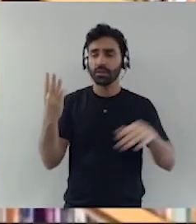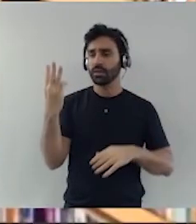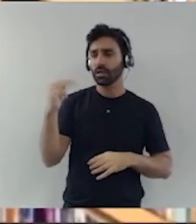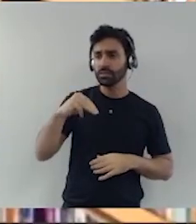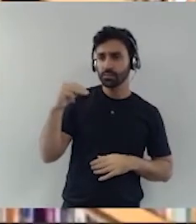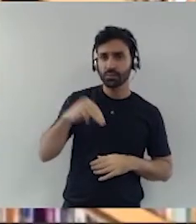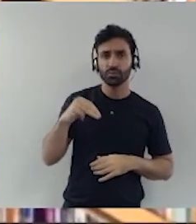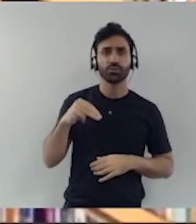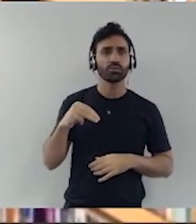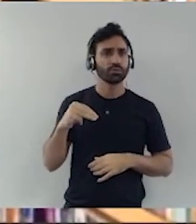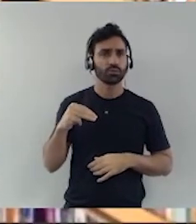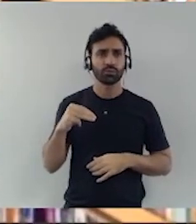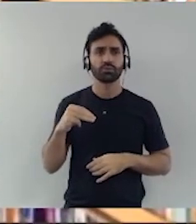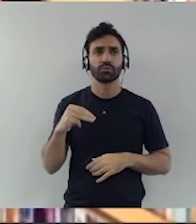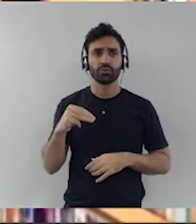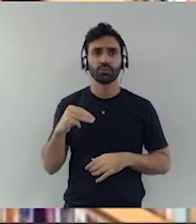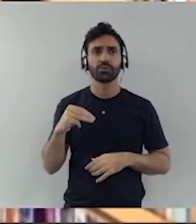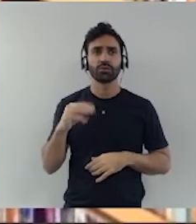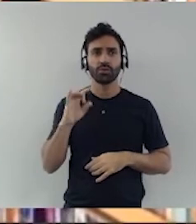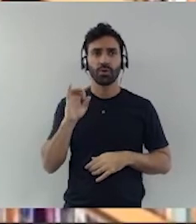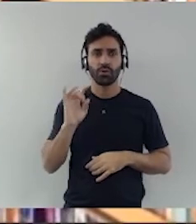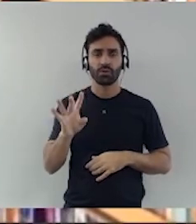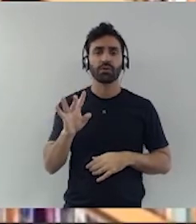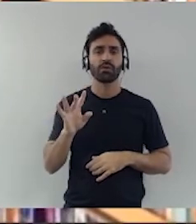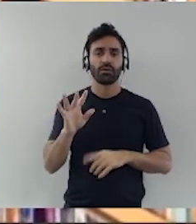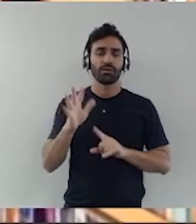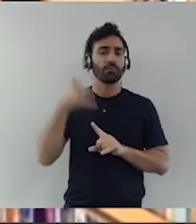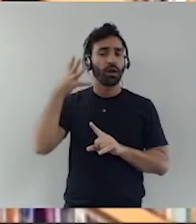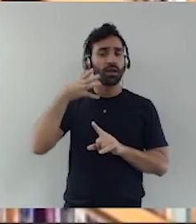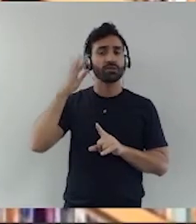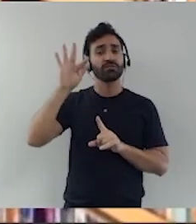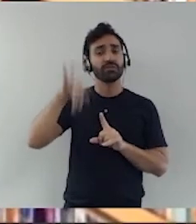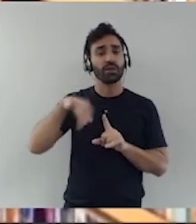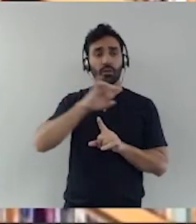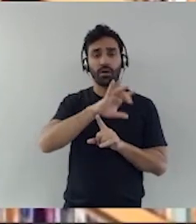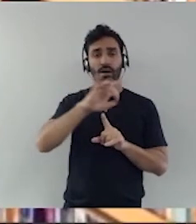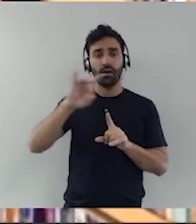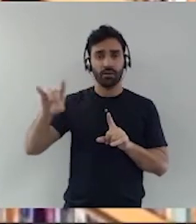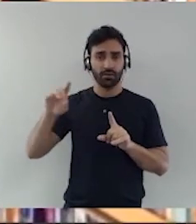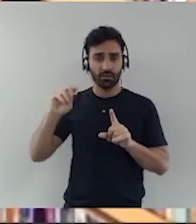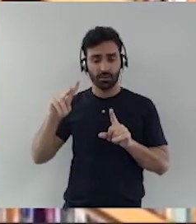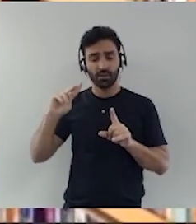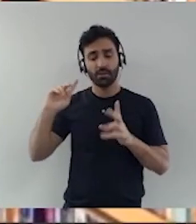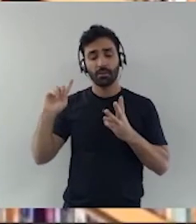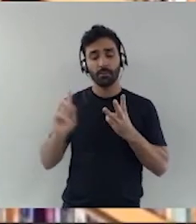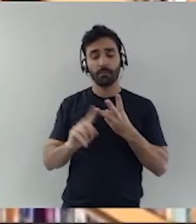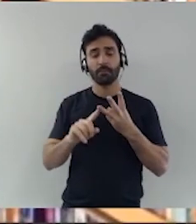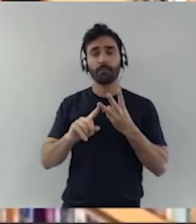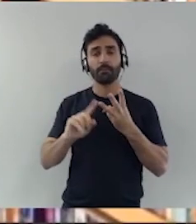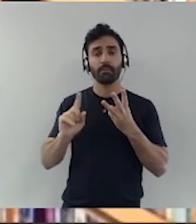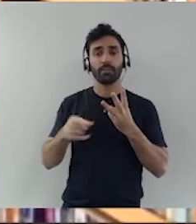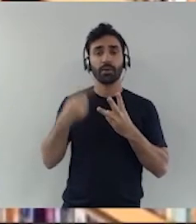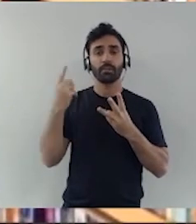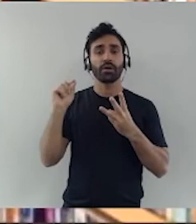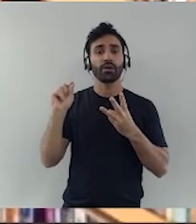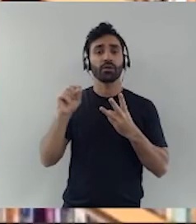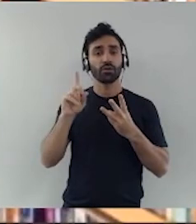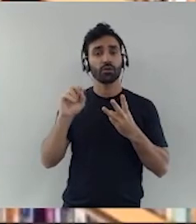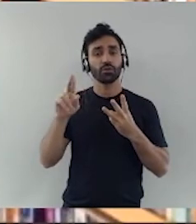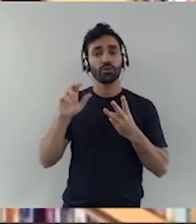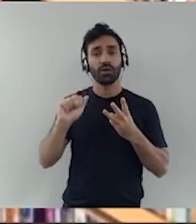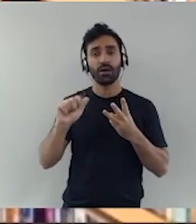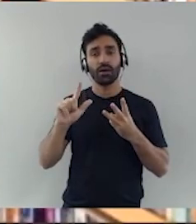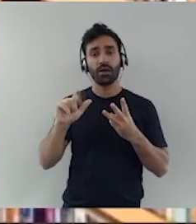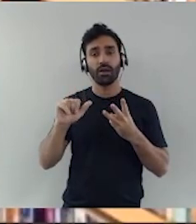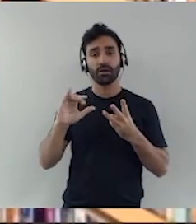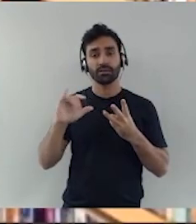minutos, por tempo que nos resta aqui, para as considerações finais de cada palestrante, começando pela ordem que nós iniciamos, pela doutora